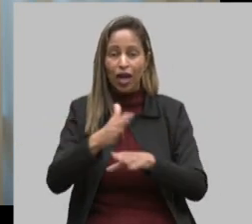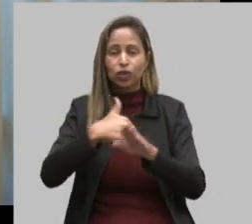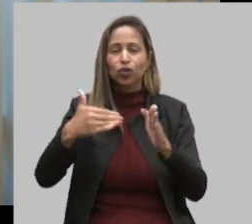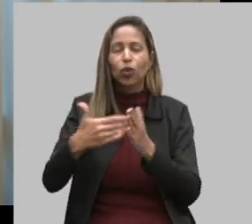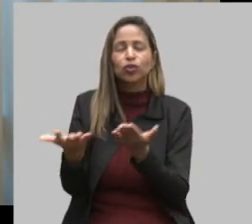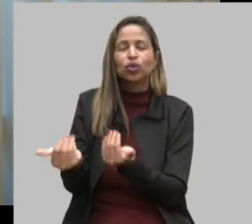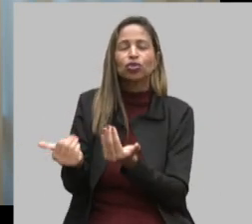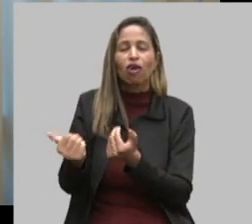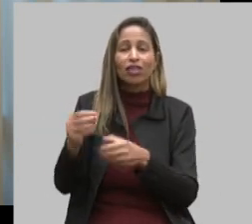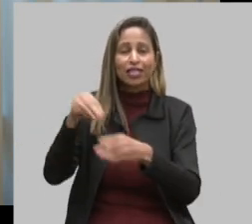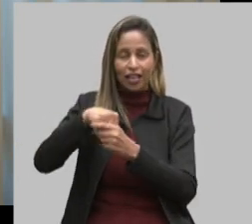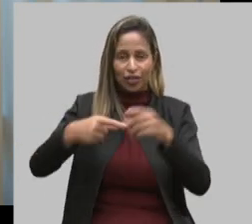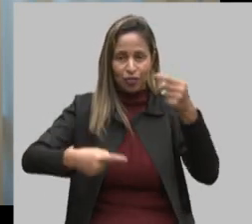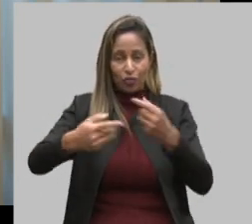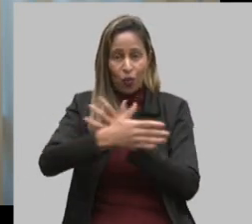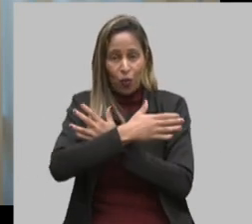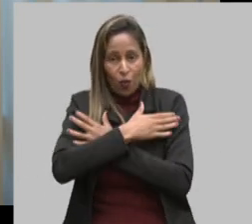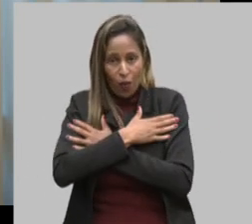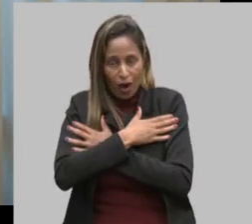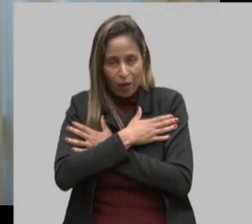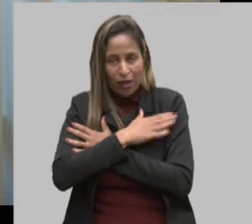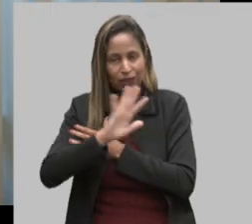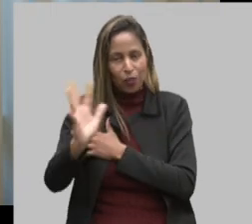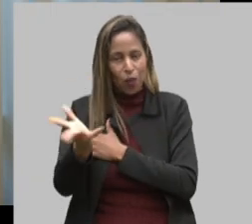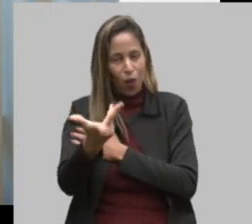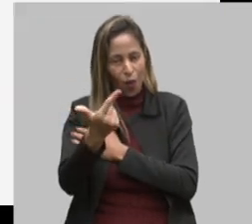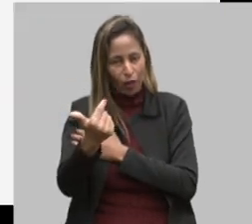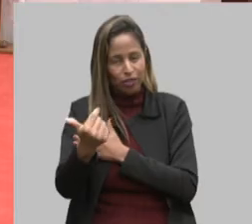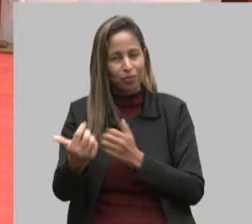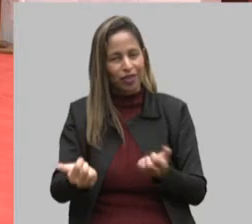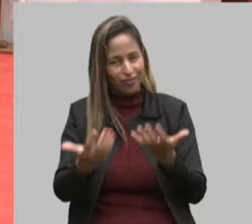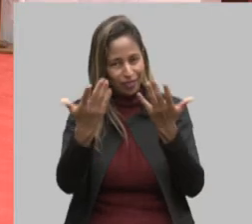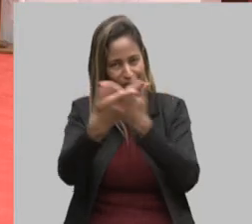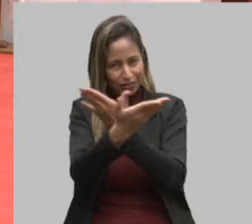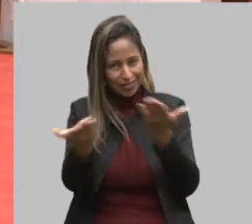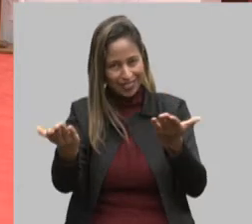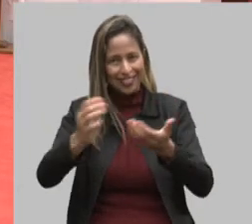na política um abraço e um excelente evento para todos vocês